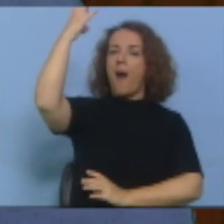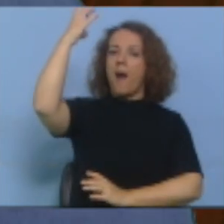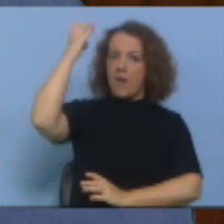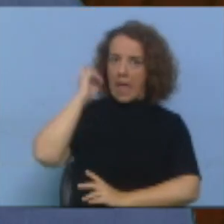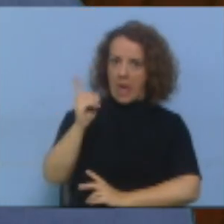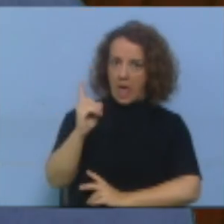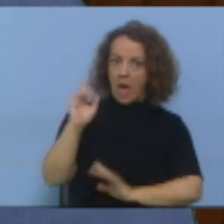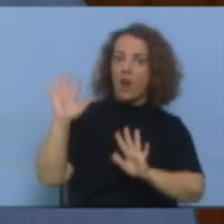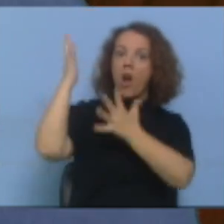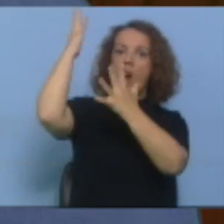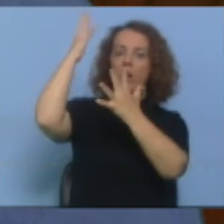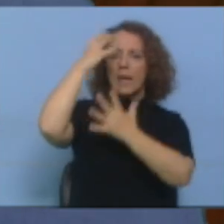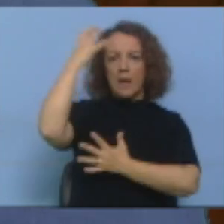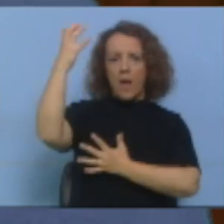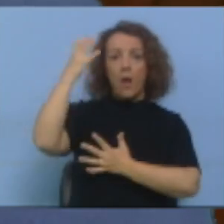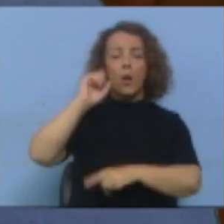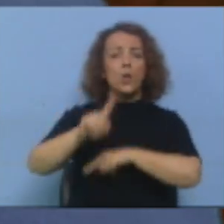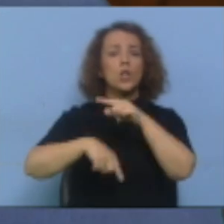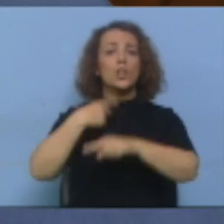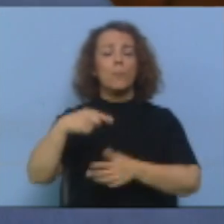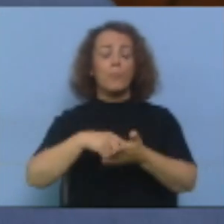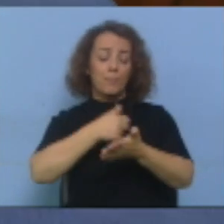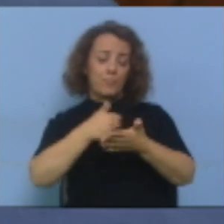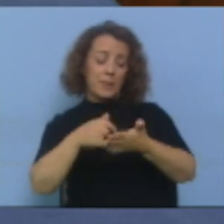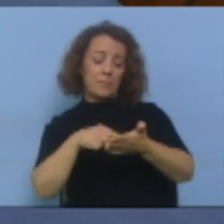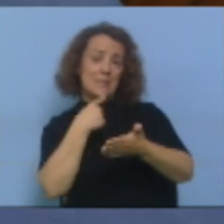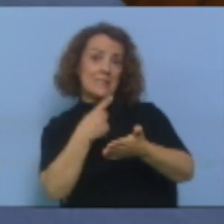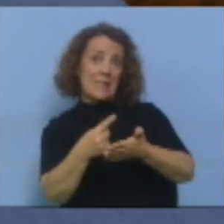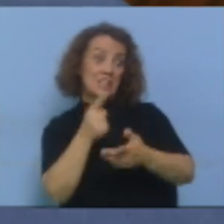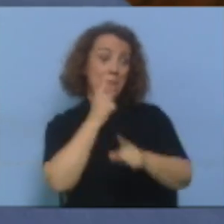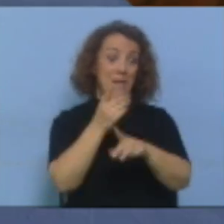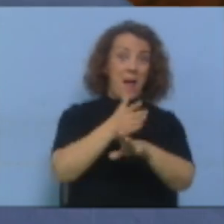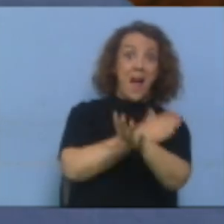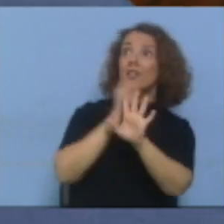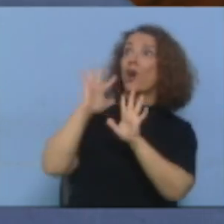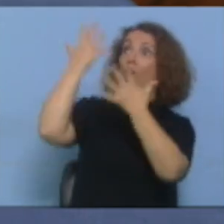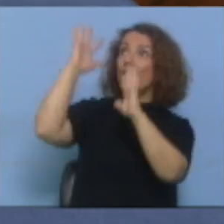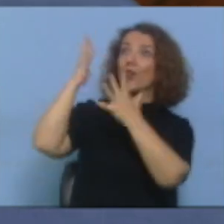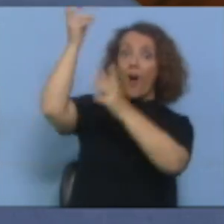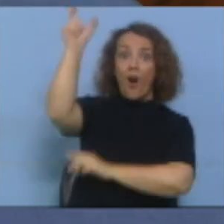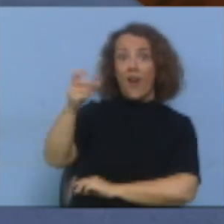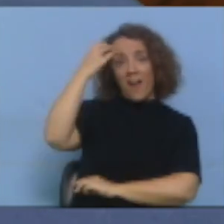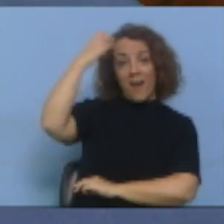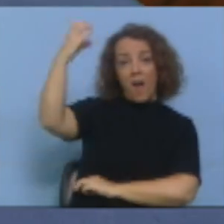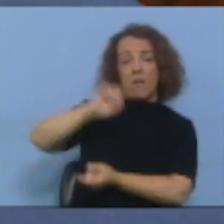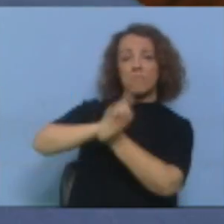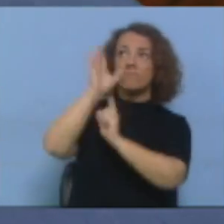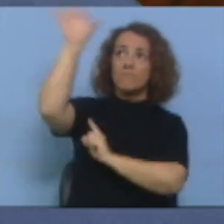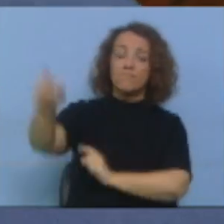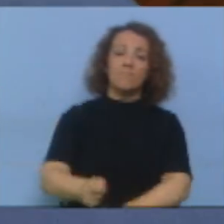logo a seguir vamos ver no Evangelho da Paixão que os mesmos que o andaram a aclamar rei são os mesmos que o colocam na